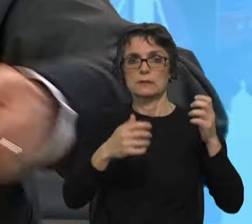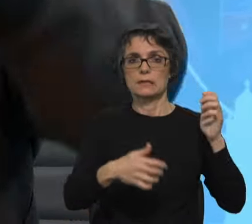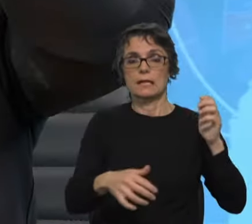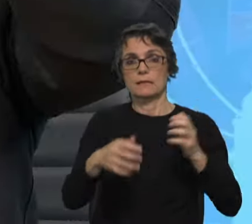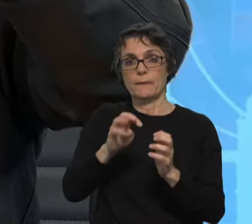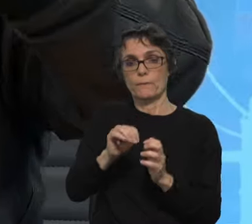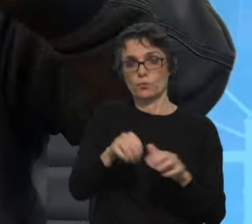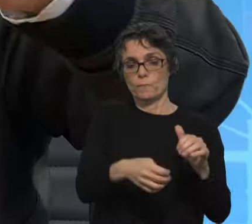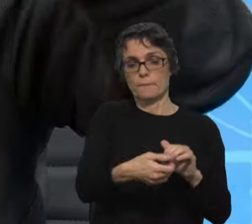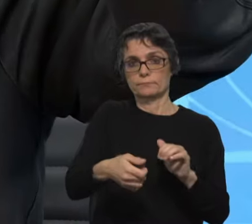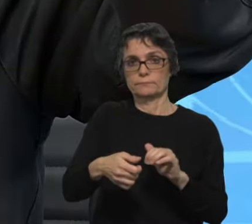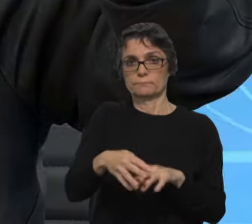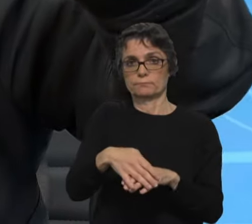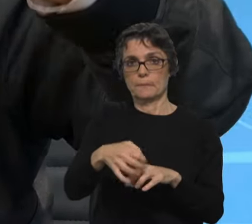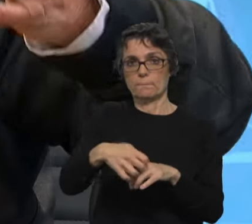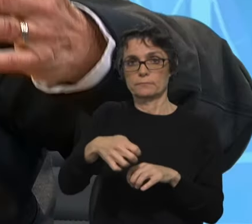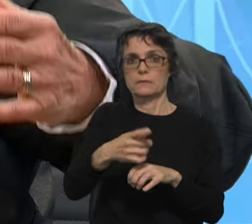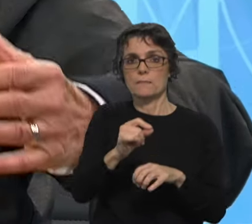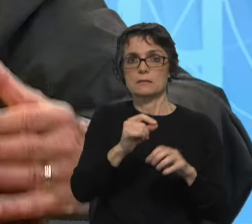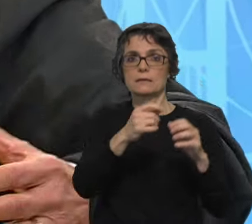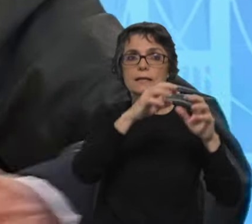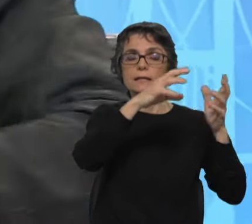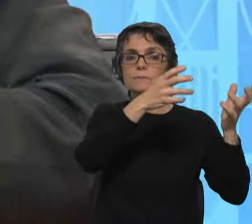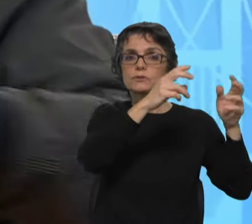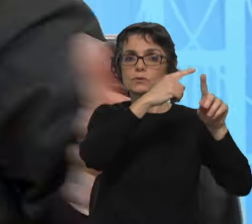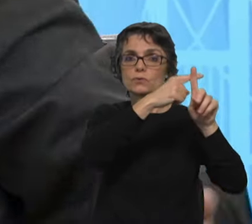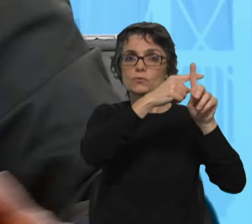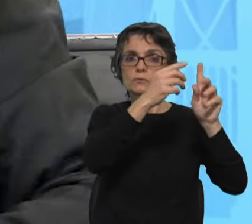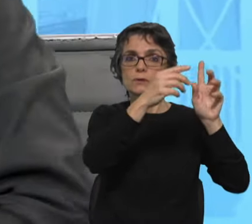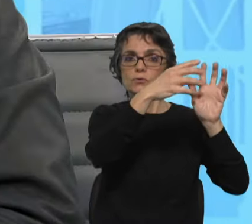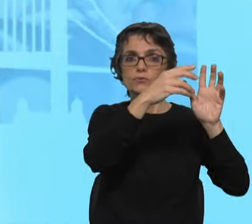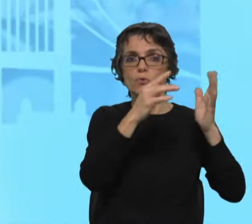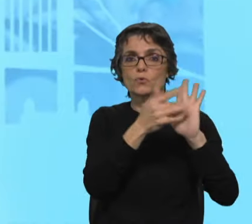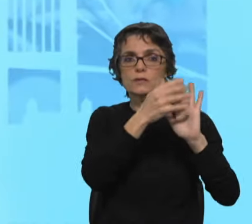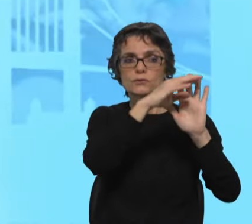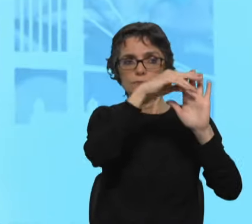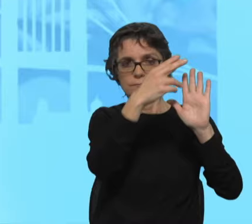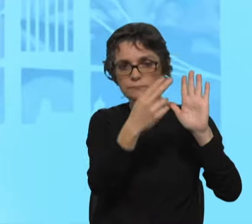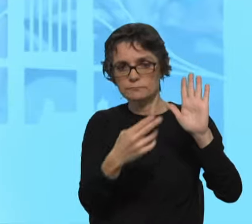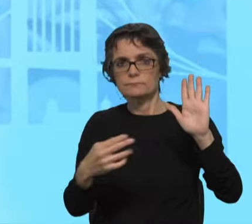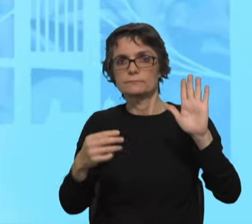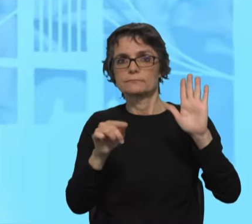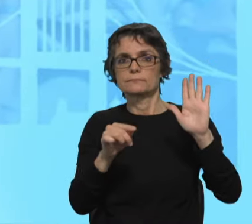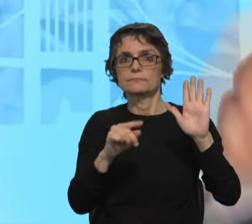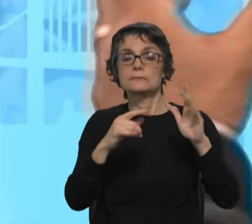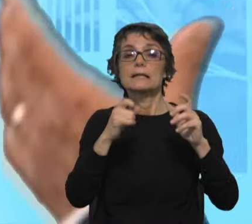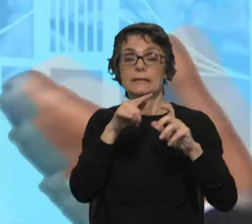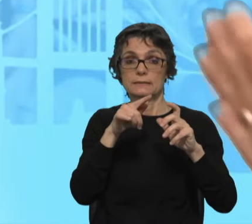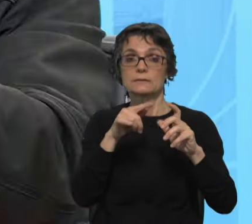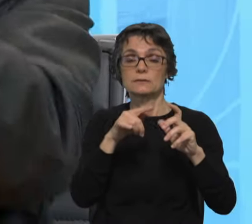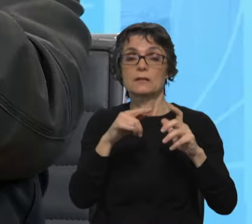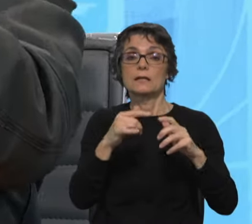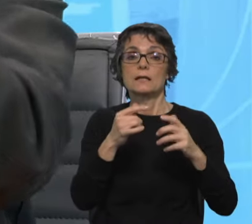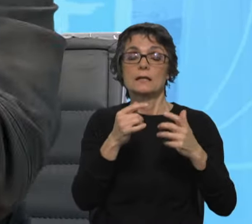pés e e desce ainda hoje se faz esse descimento da Cruz que é algo de facto extraordinário e ele é articulado para depois caber